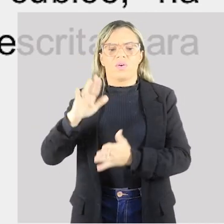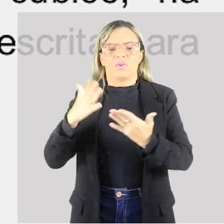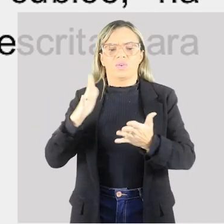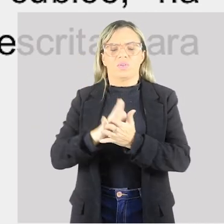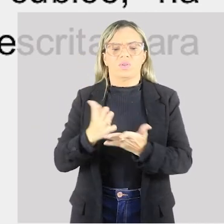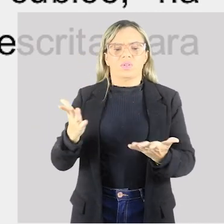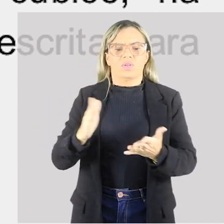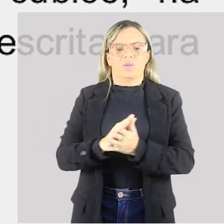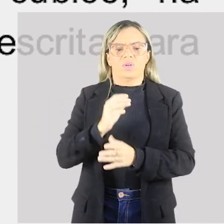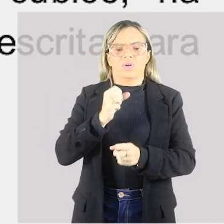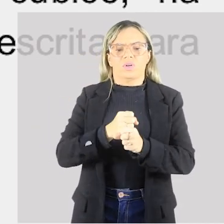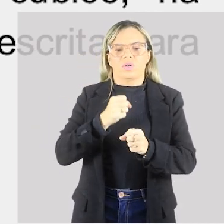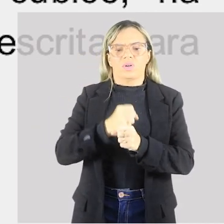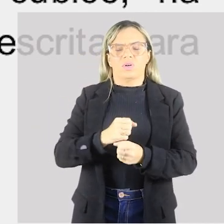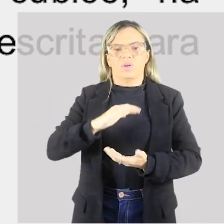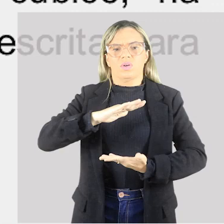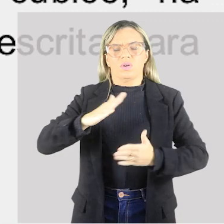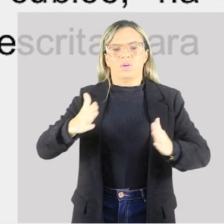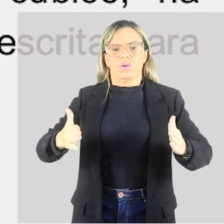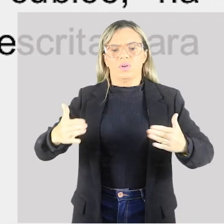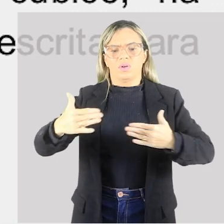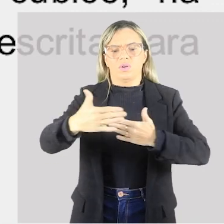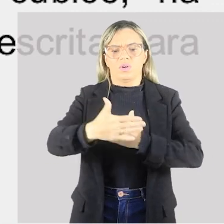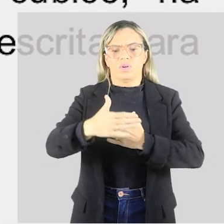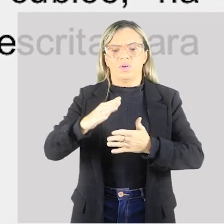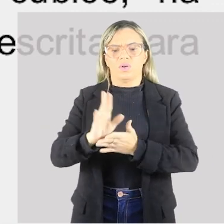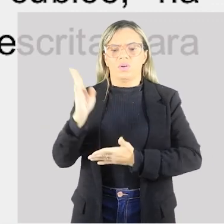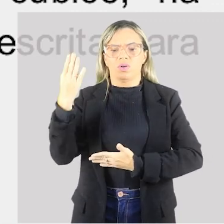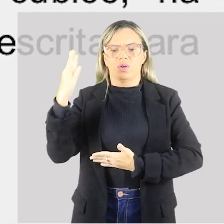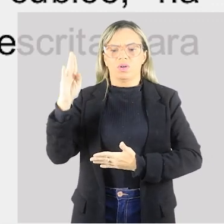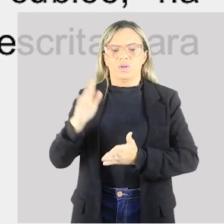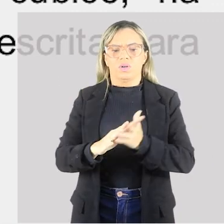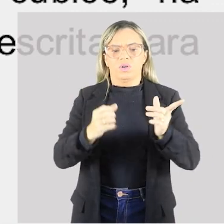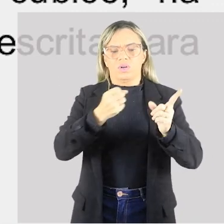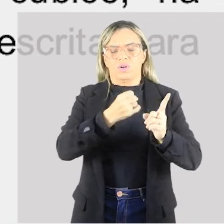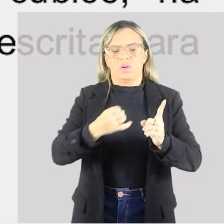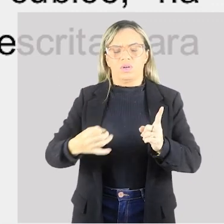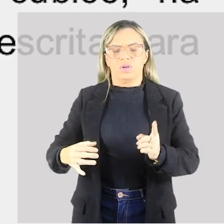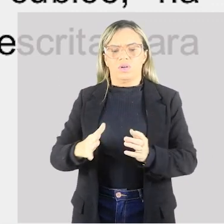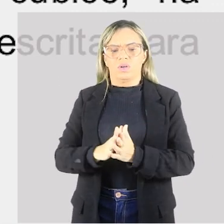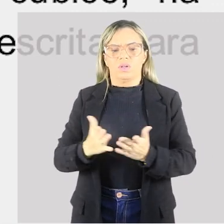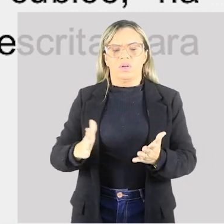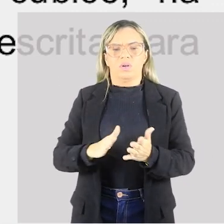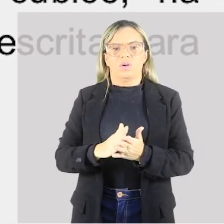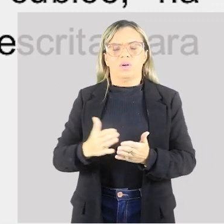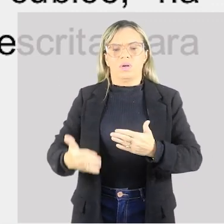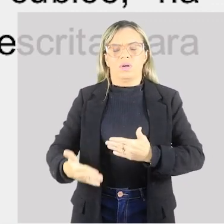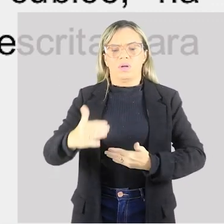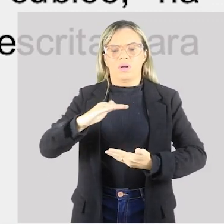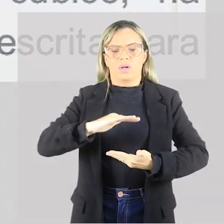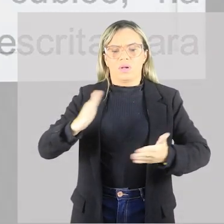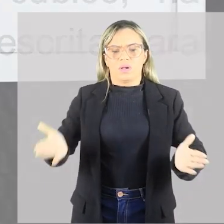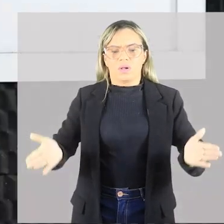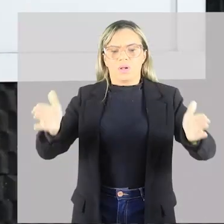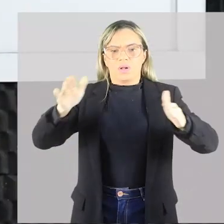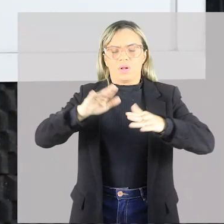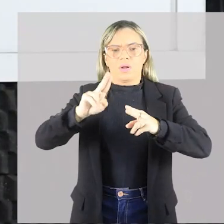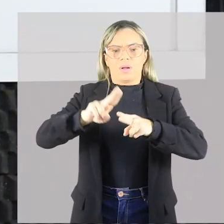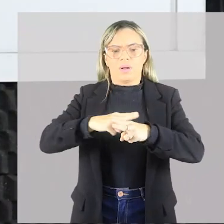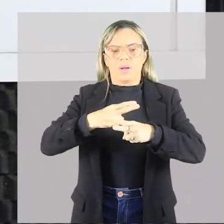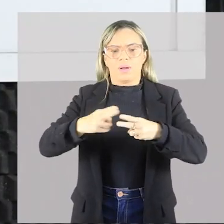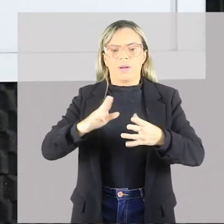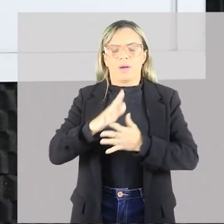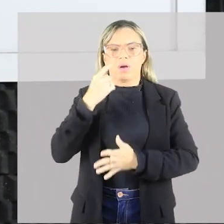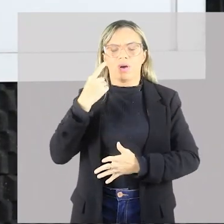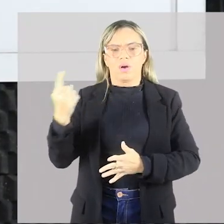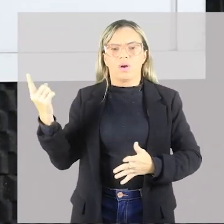na construção de uma caixa de madeira como a descrita para embalar os chocolates? Olha só,